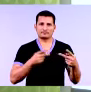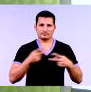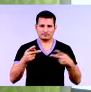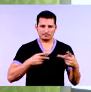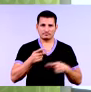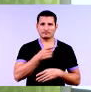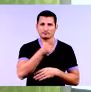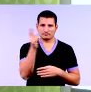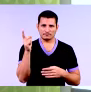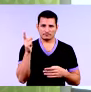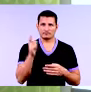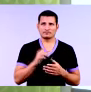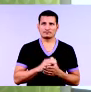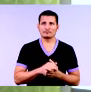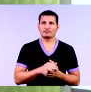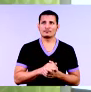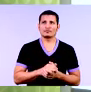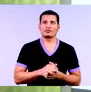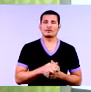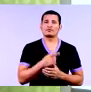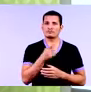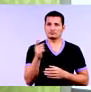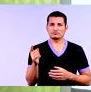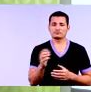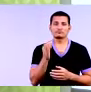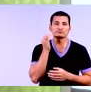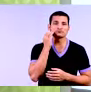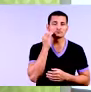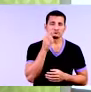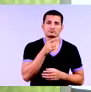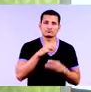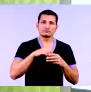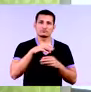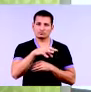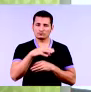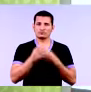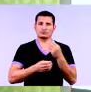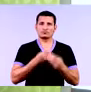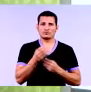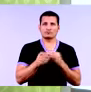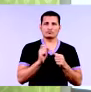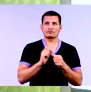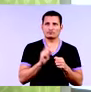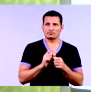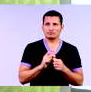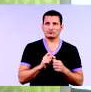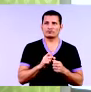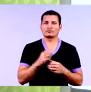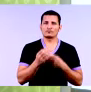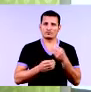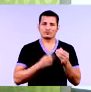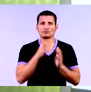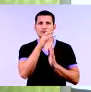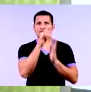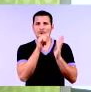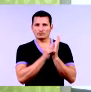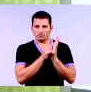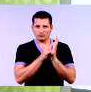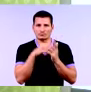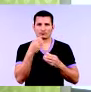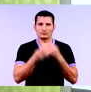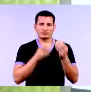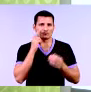vocês, vocês vão buscar nesses conteúdos como fazer, como fazer a instalação, como observar